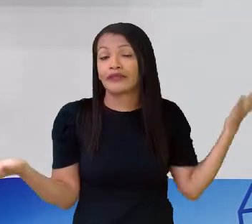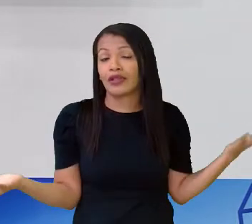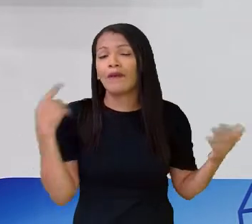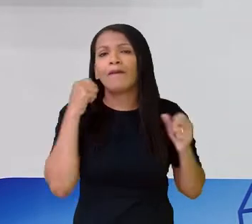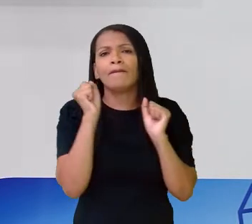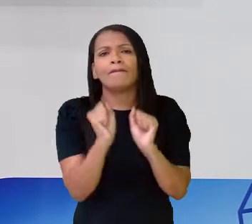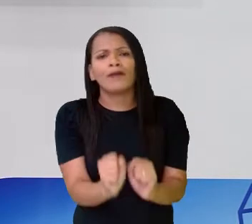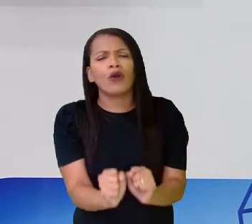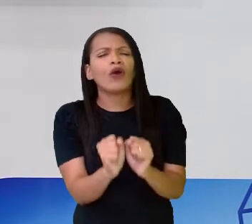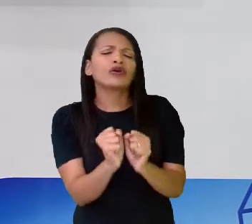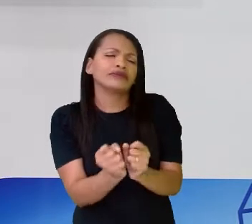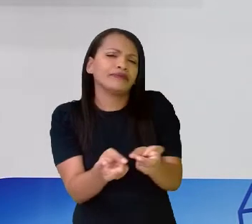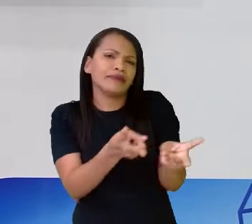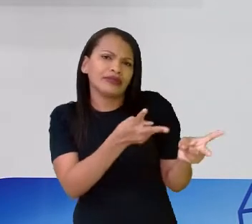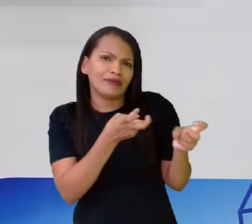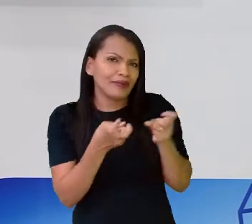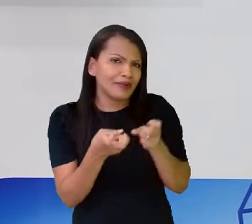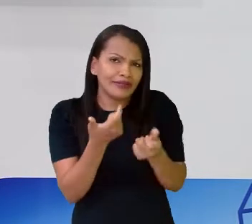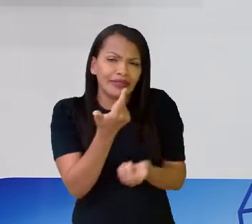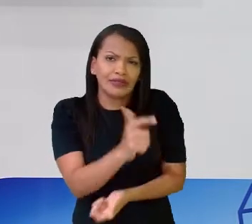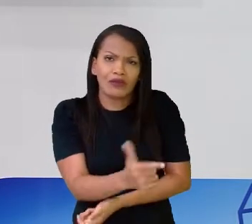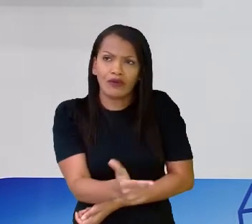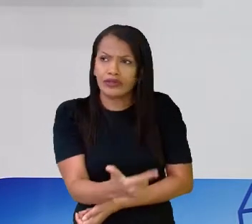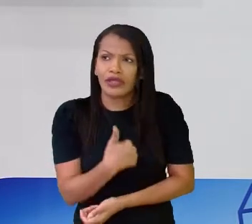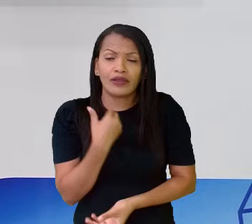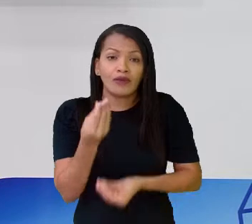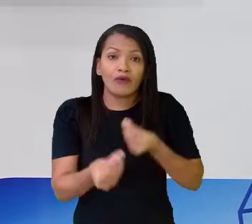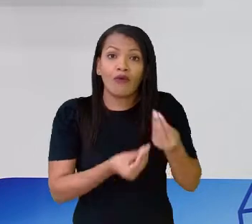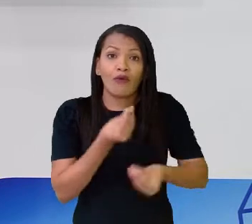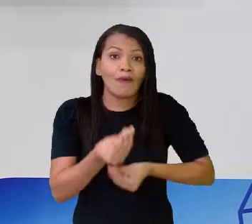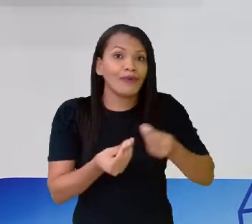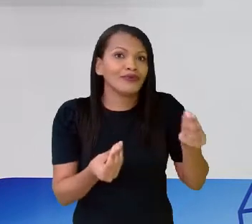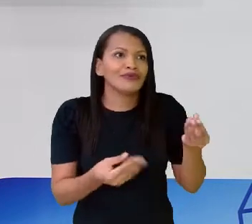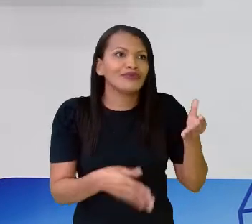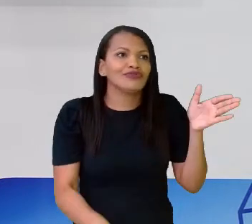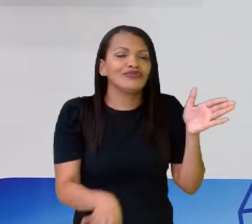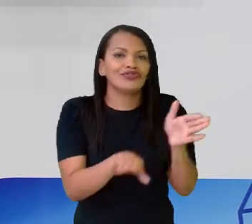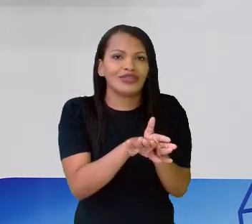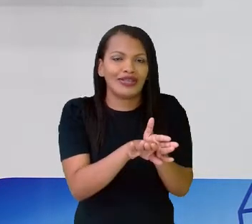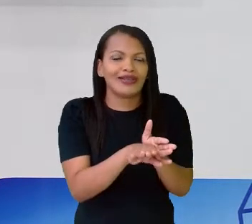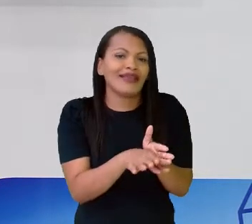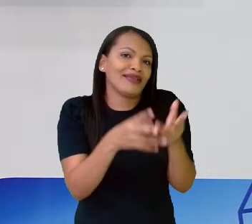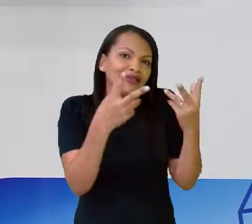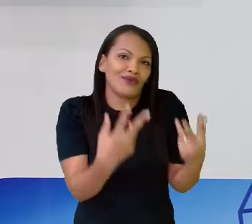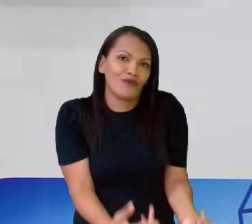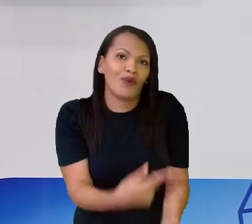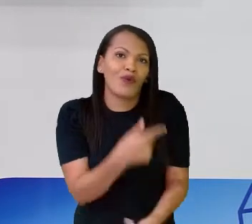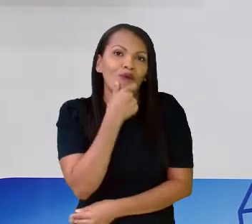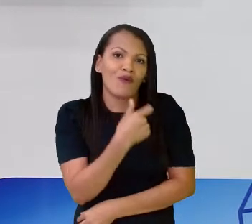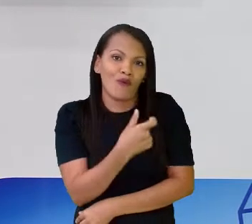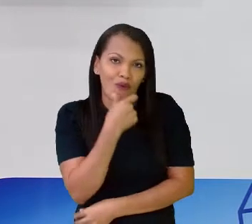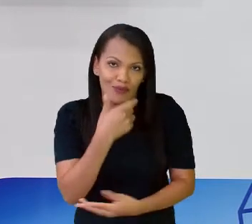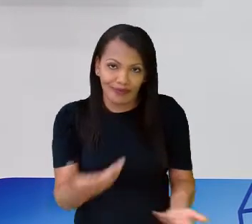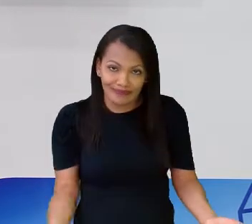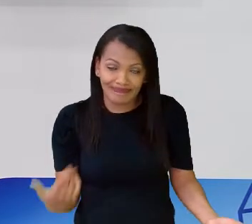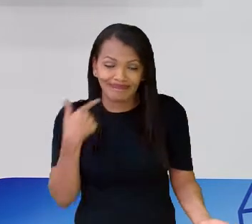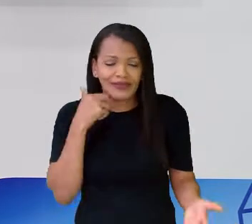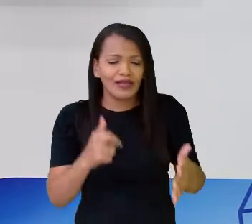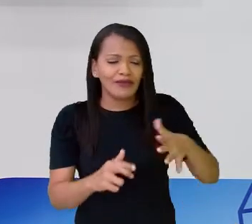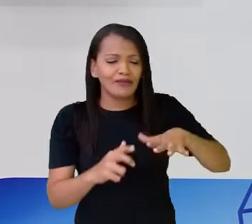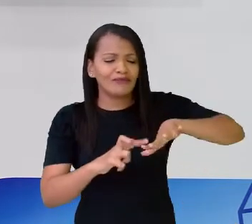observar que ela não tem tanta opção de chegar em cima quanto dos homens. Então, a opção dela de chegar lá em cima